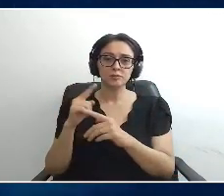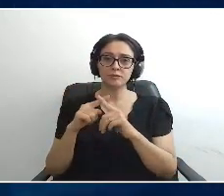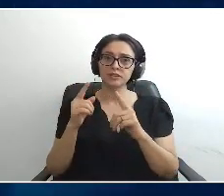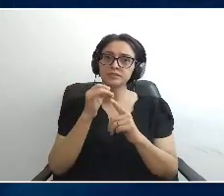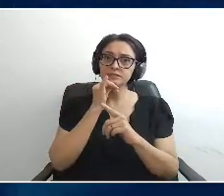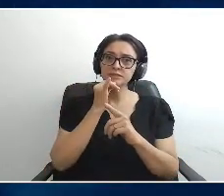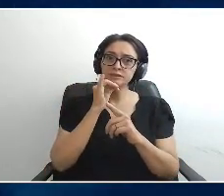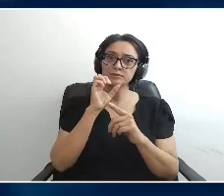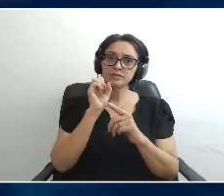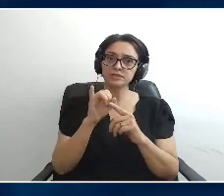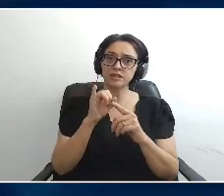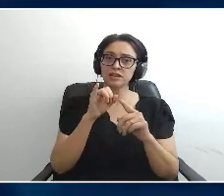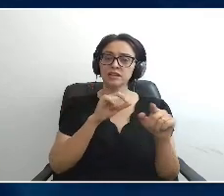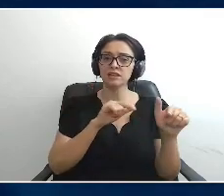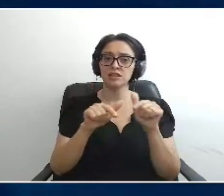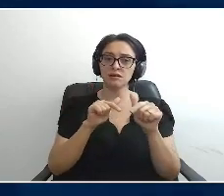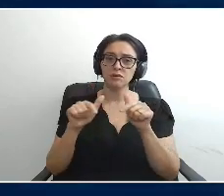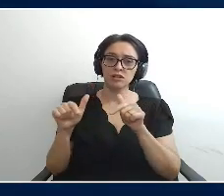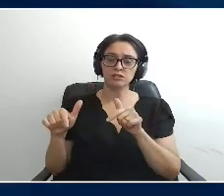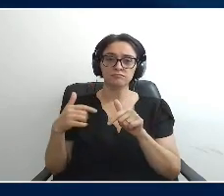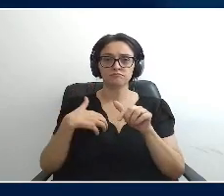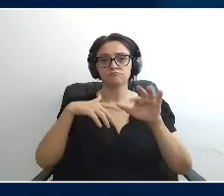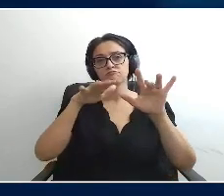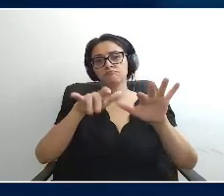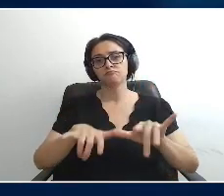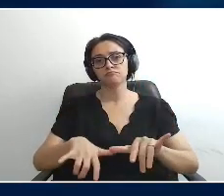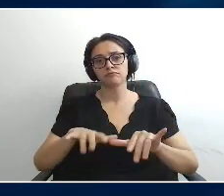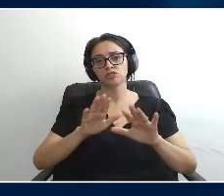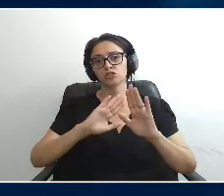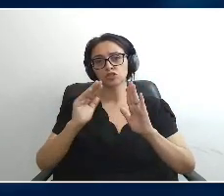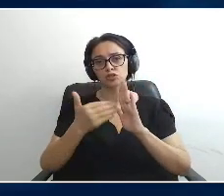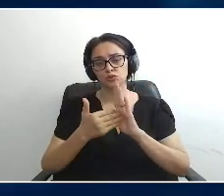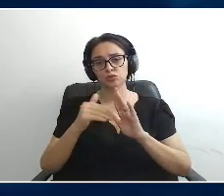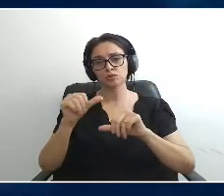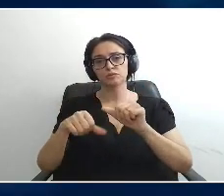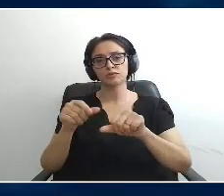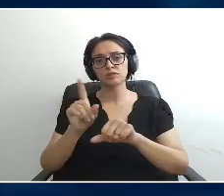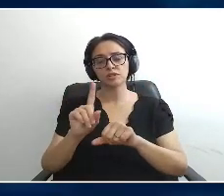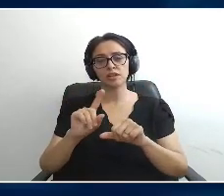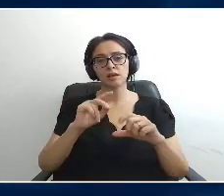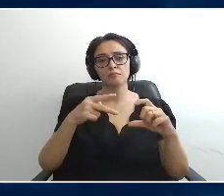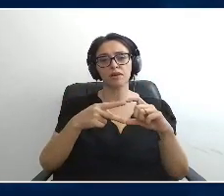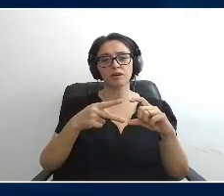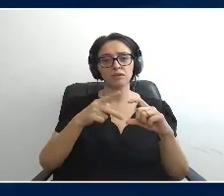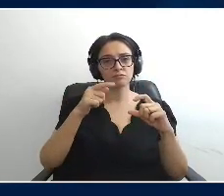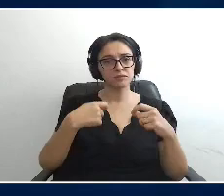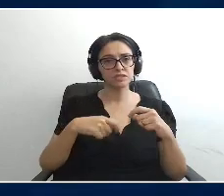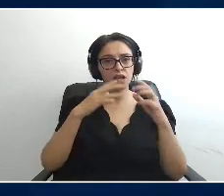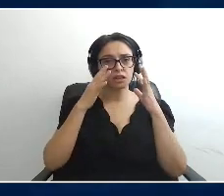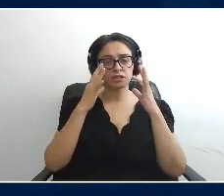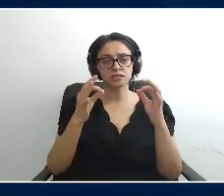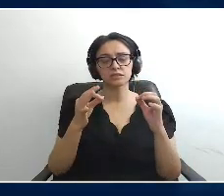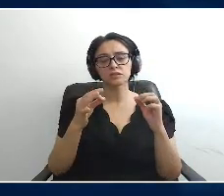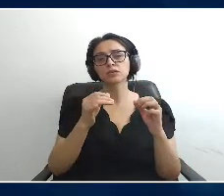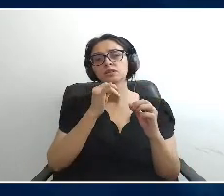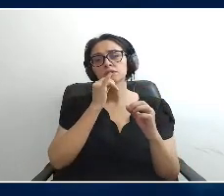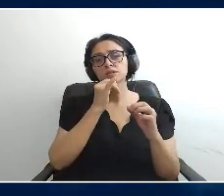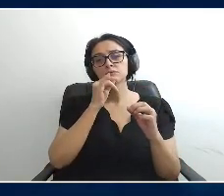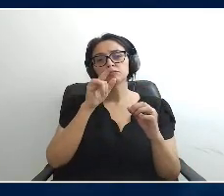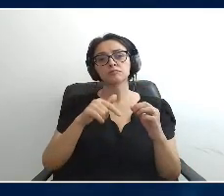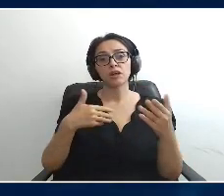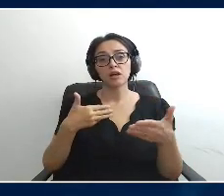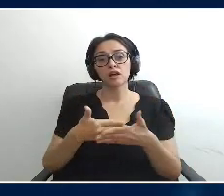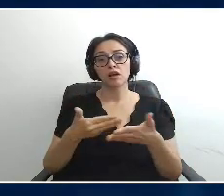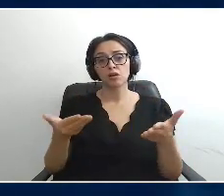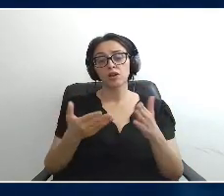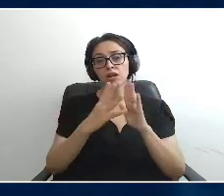se você for trabalhar com dessa forma, né, onde tudo é imutável, direto no PHP, tem que ficar atento. E aí, por exemplo, recente na linguagem,